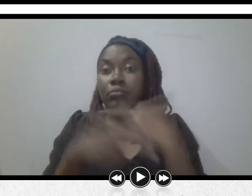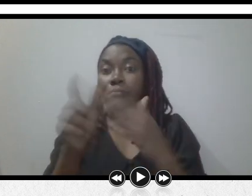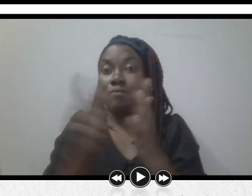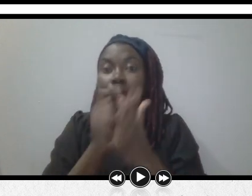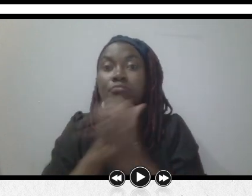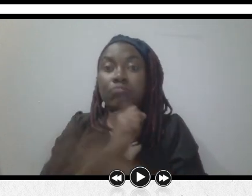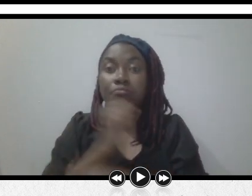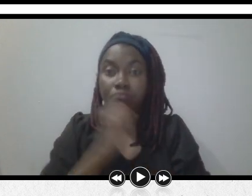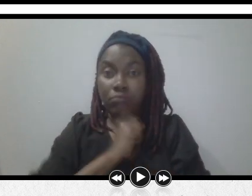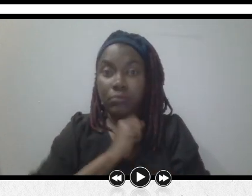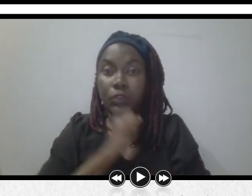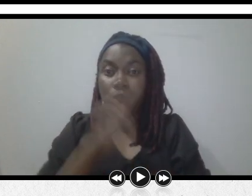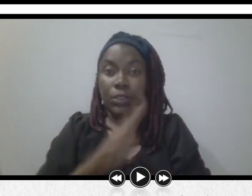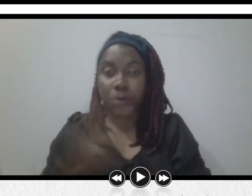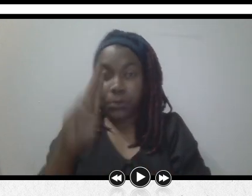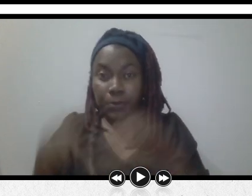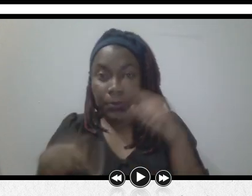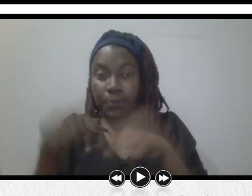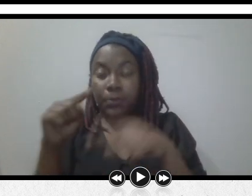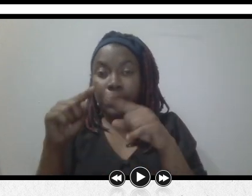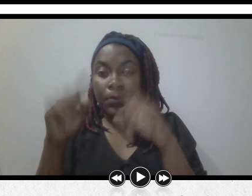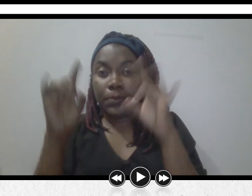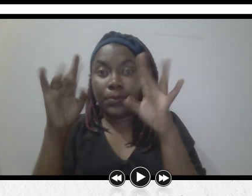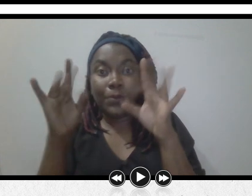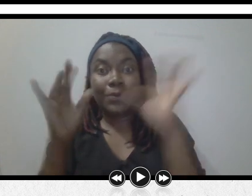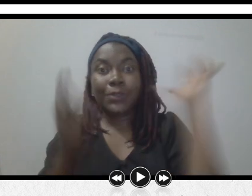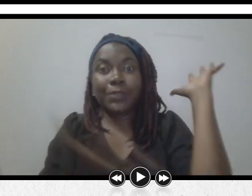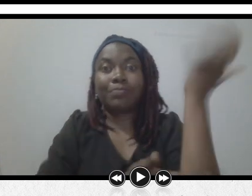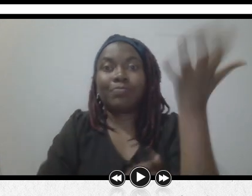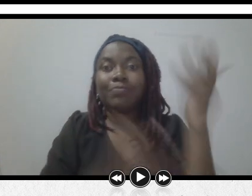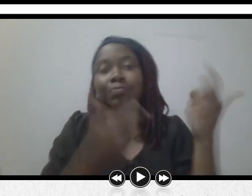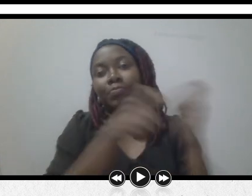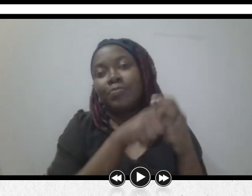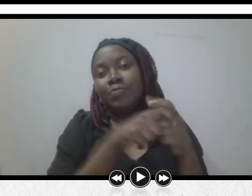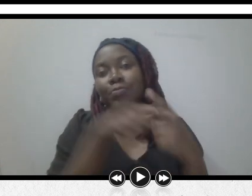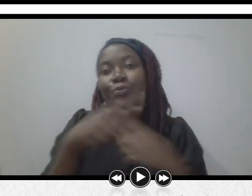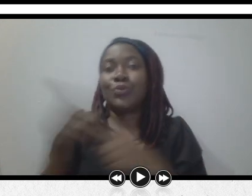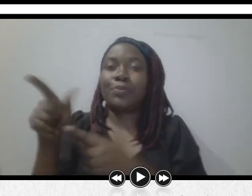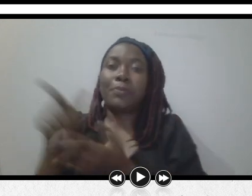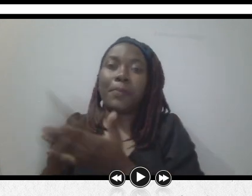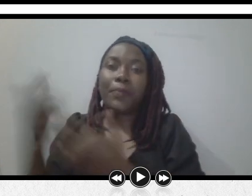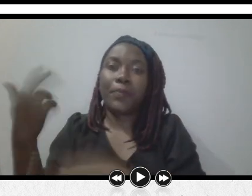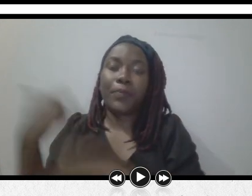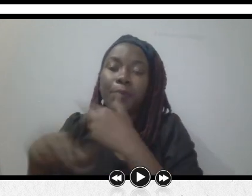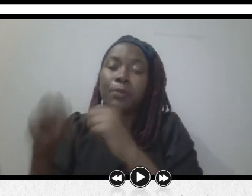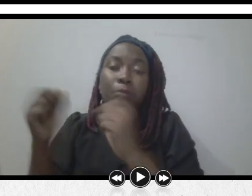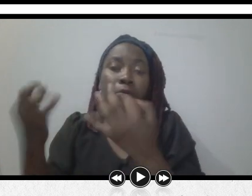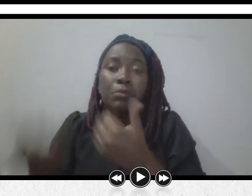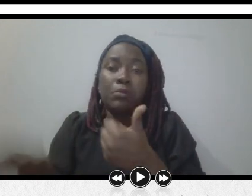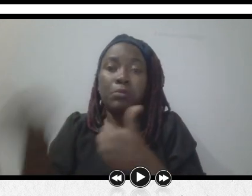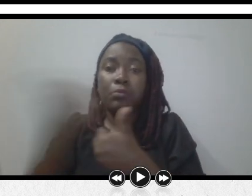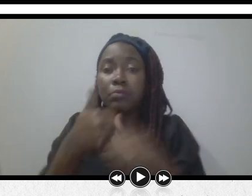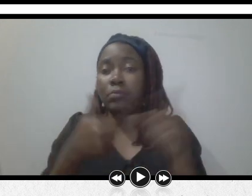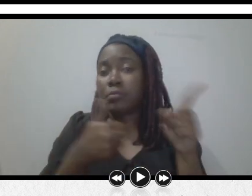indústria. Quando reciclamos o papel usado e utilizamos como matéria-prima, diminuímos a necessidade de derrubar árvores. Isso